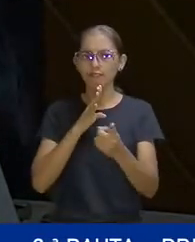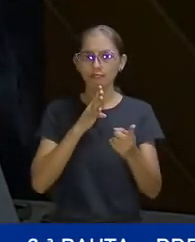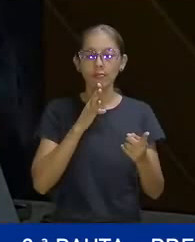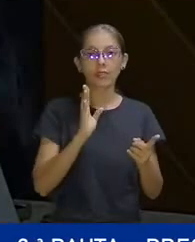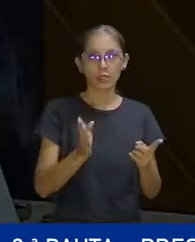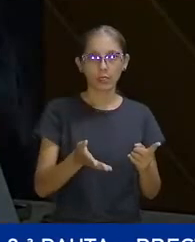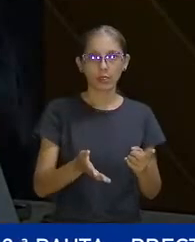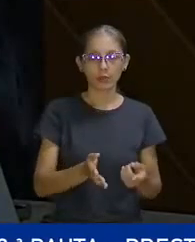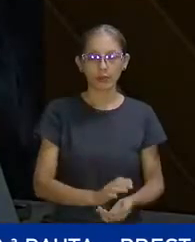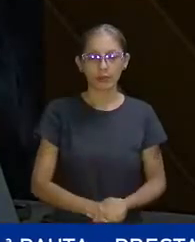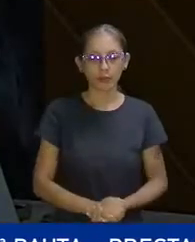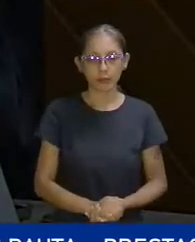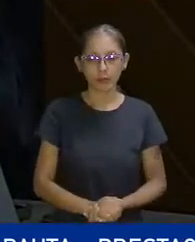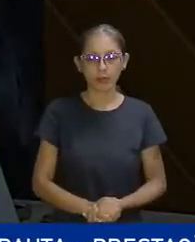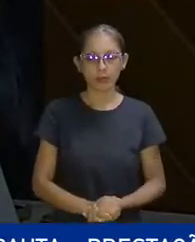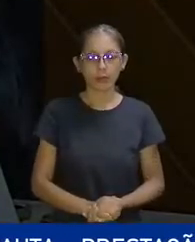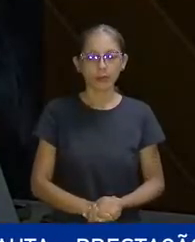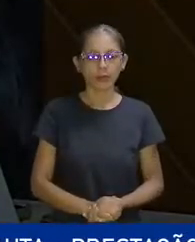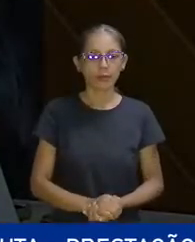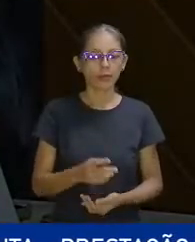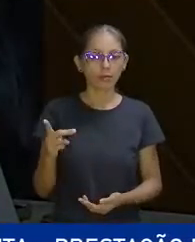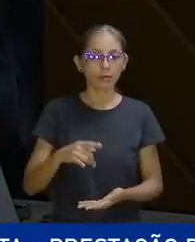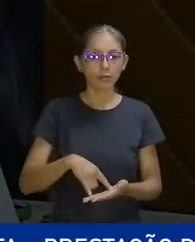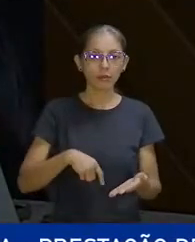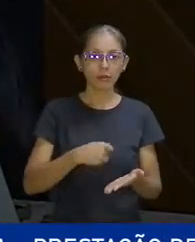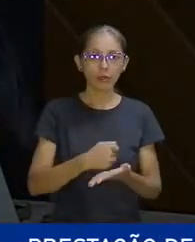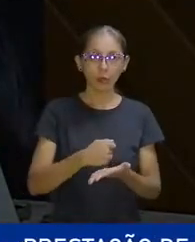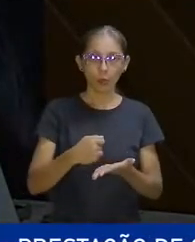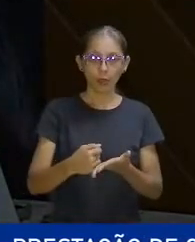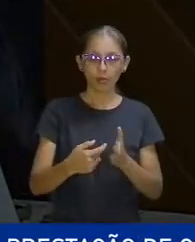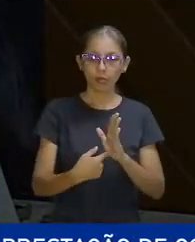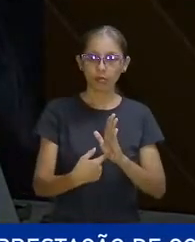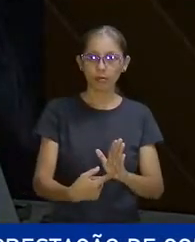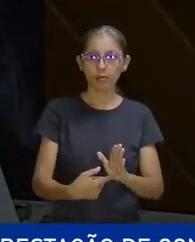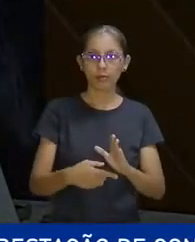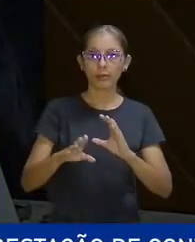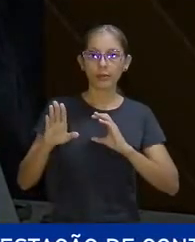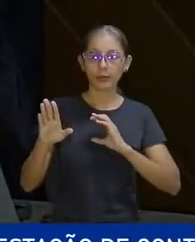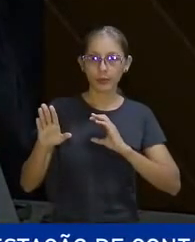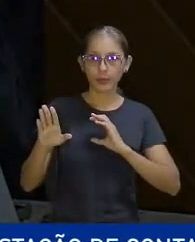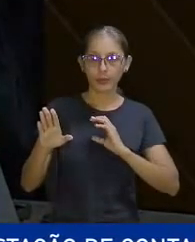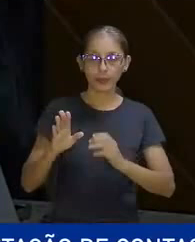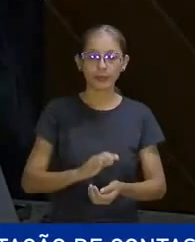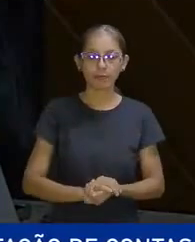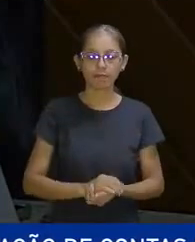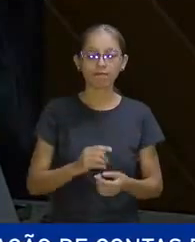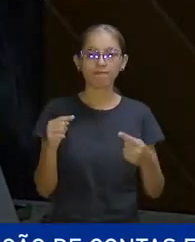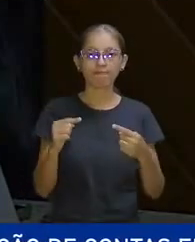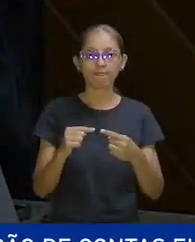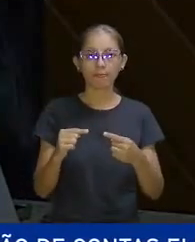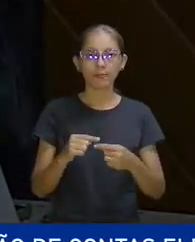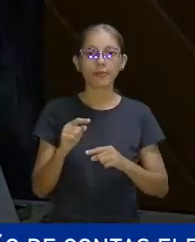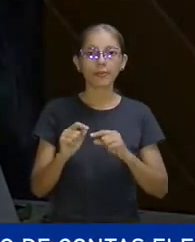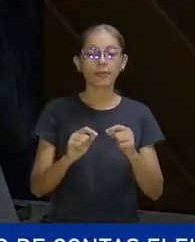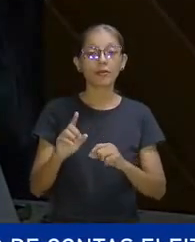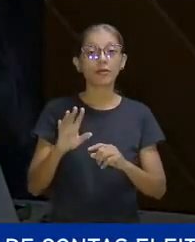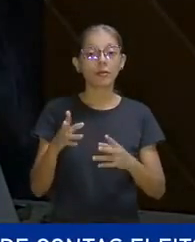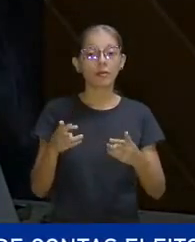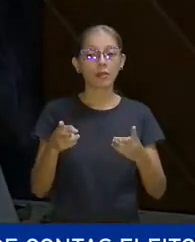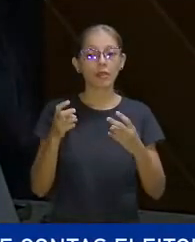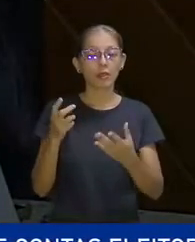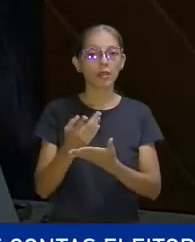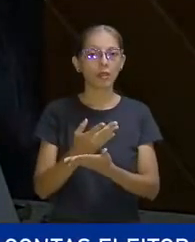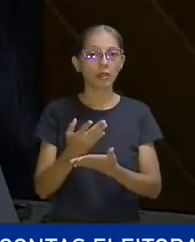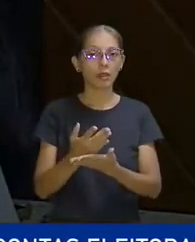documentação apresentada pela candidata, verifica-se que a despesa baixa relacionada, eu vou ler, apontadas como irregularidades no